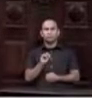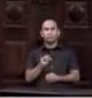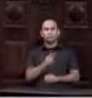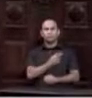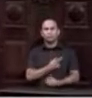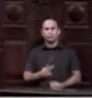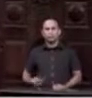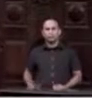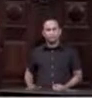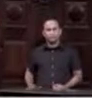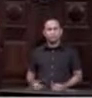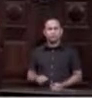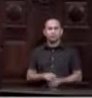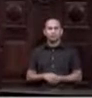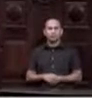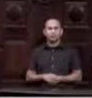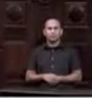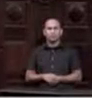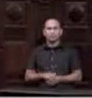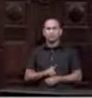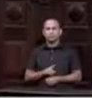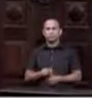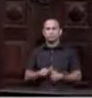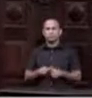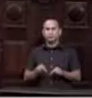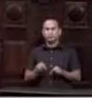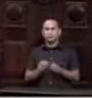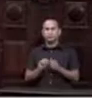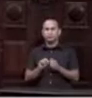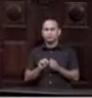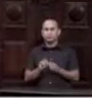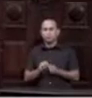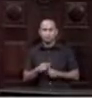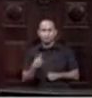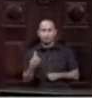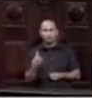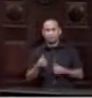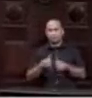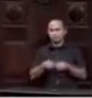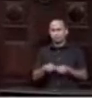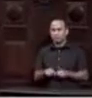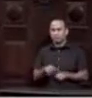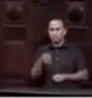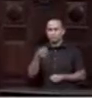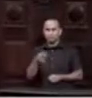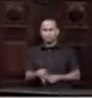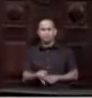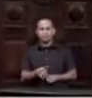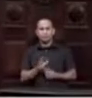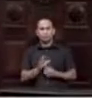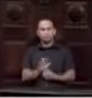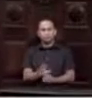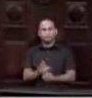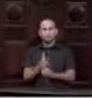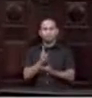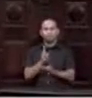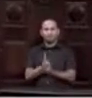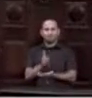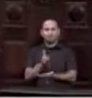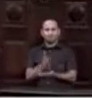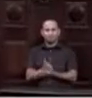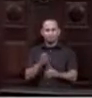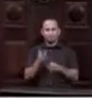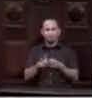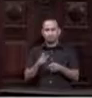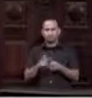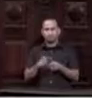Dilma não estava capaz de fazer frente à crise, nós estamos exatamente na mesma situação nesse Estado. Um governo